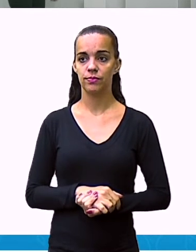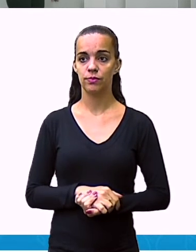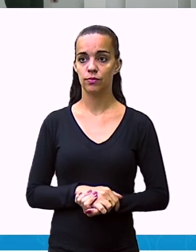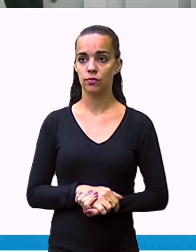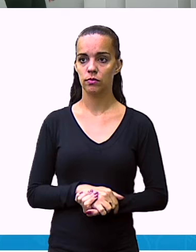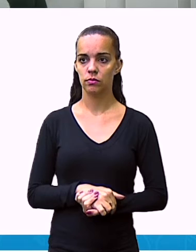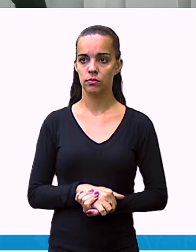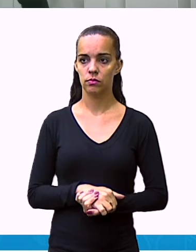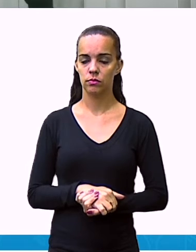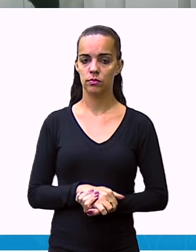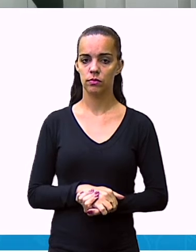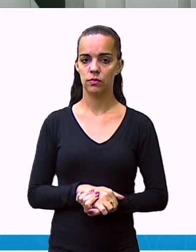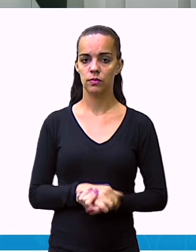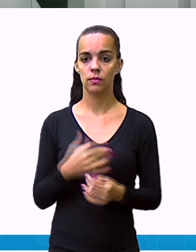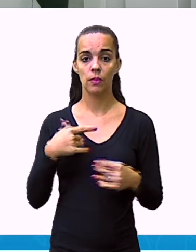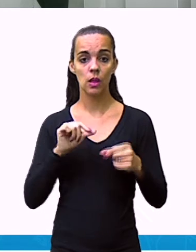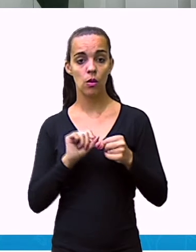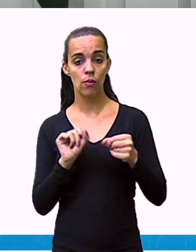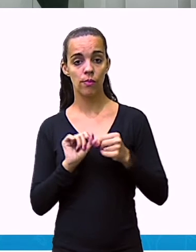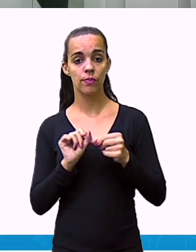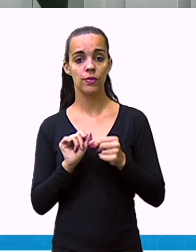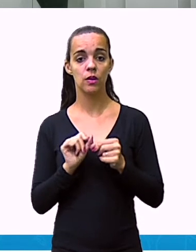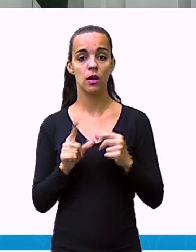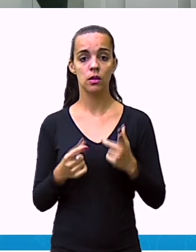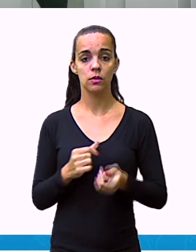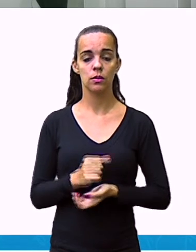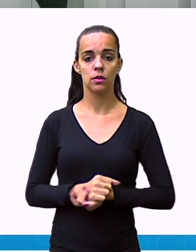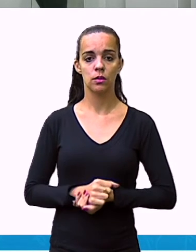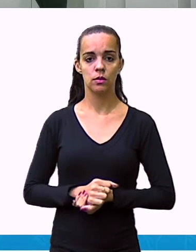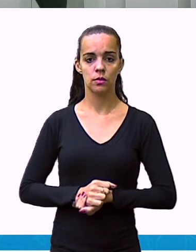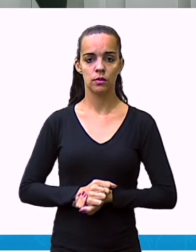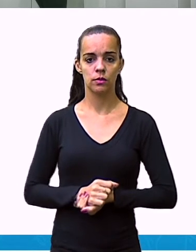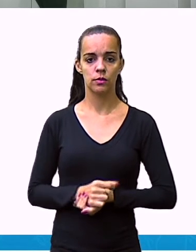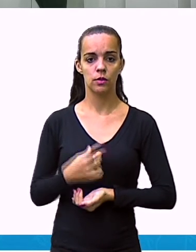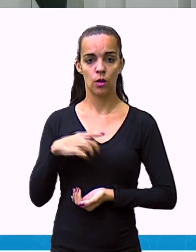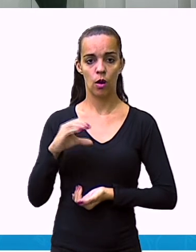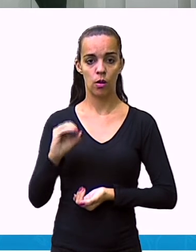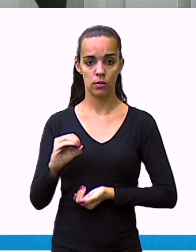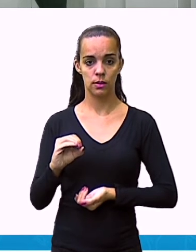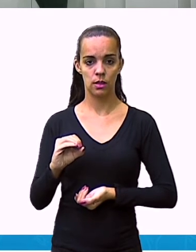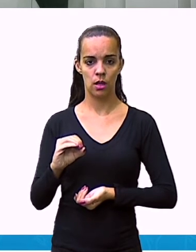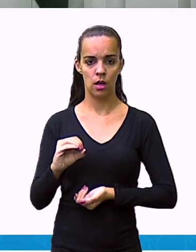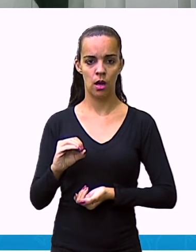Oi e eu formo ac2200 G1